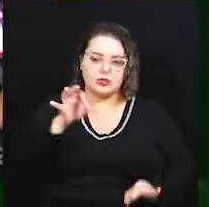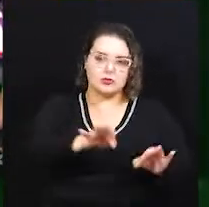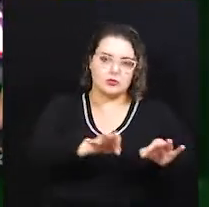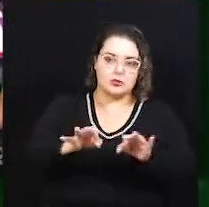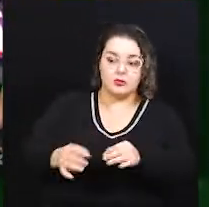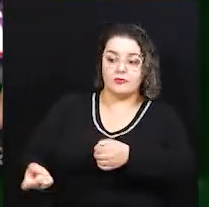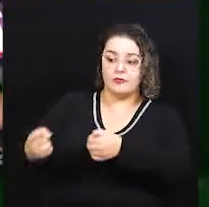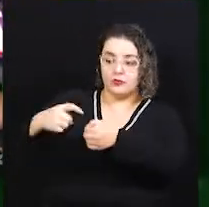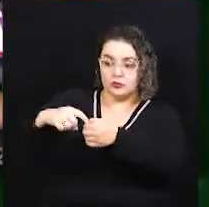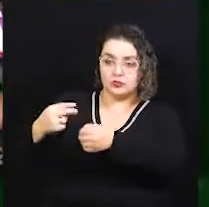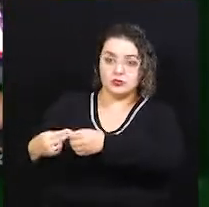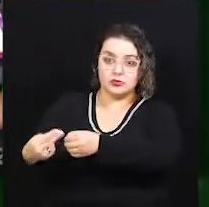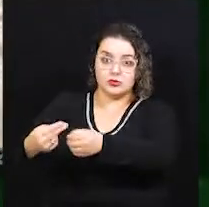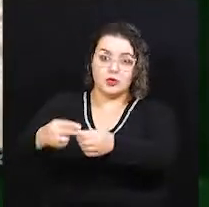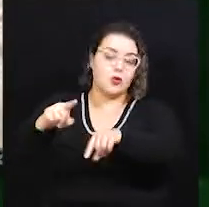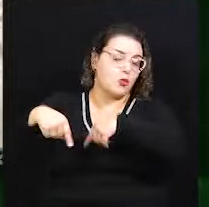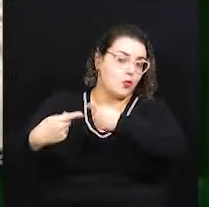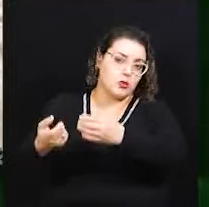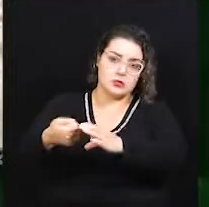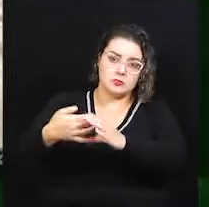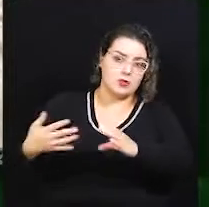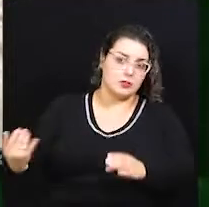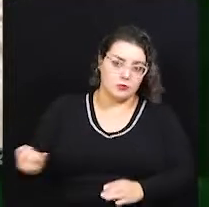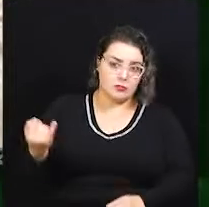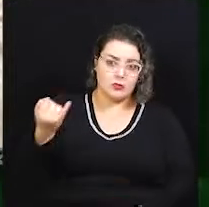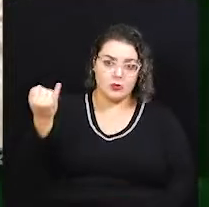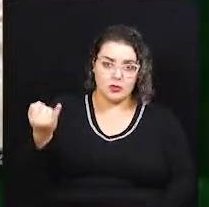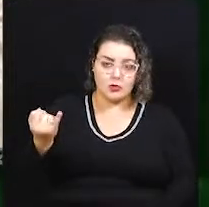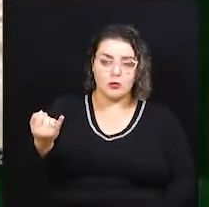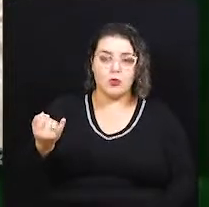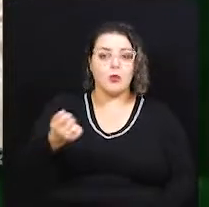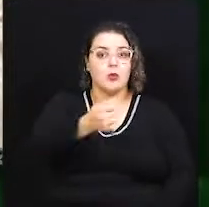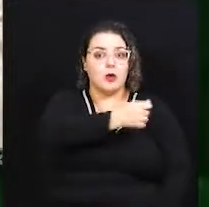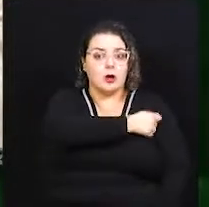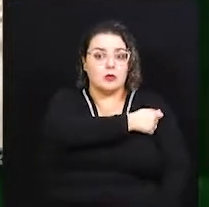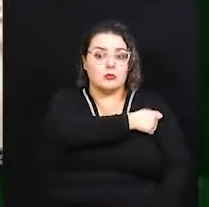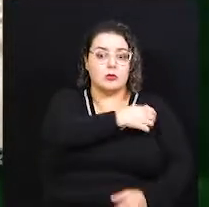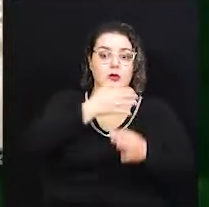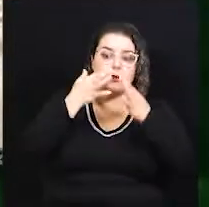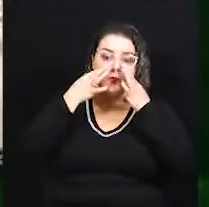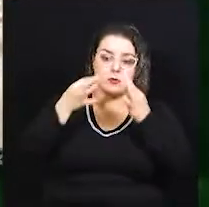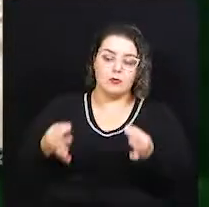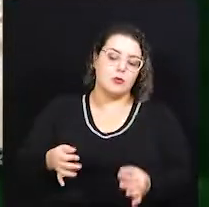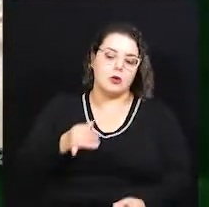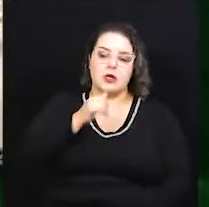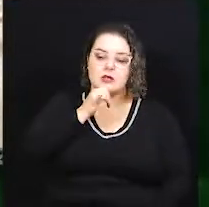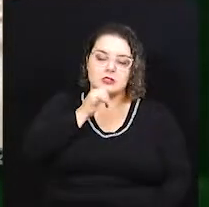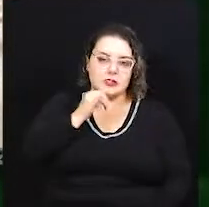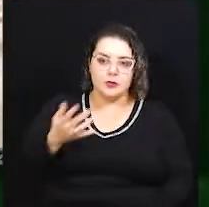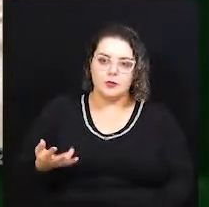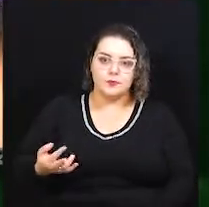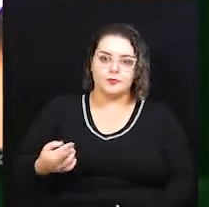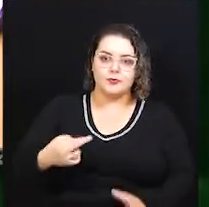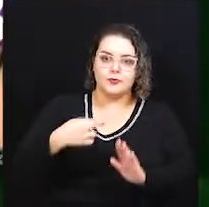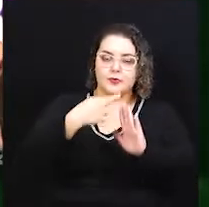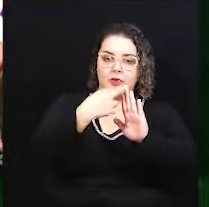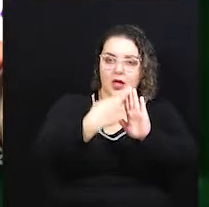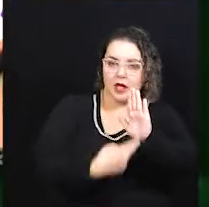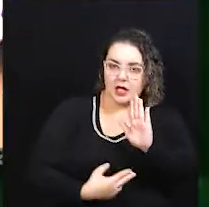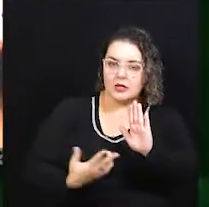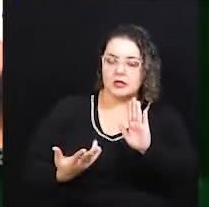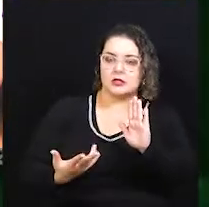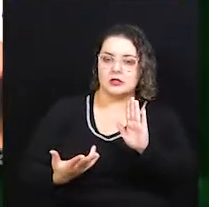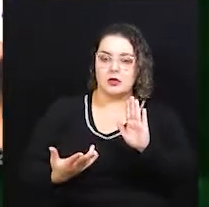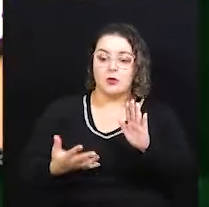voltando à Unicamp, a Unicamp tem outras características muito importantes que o aluno tem que estar atento. A gente pega, por exemplo, a redação. O